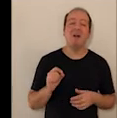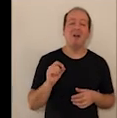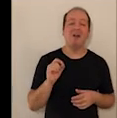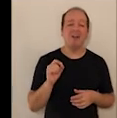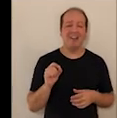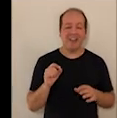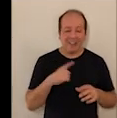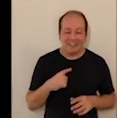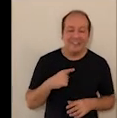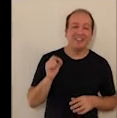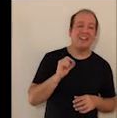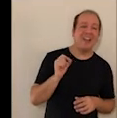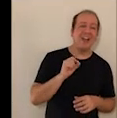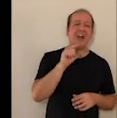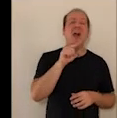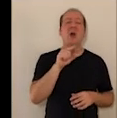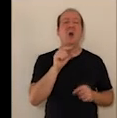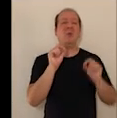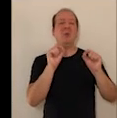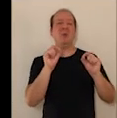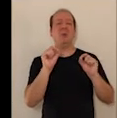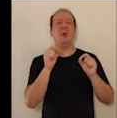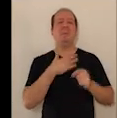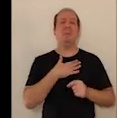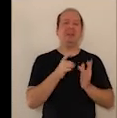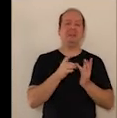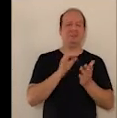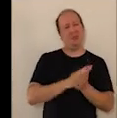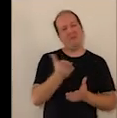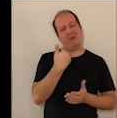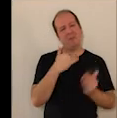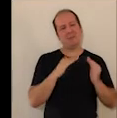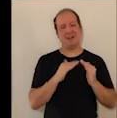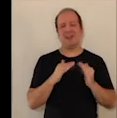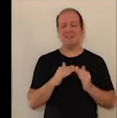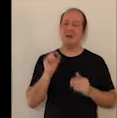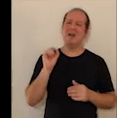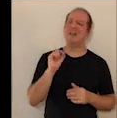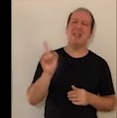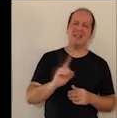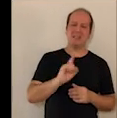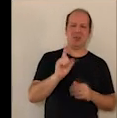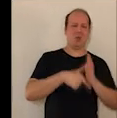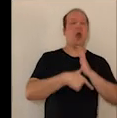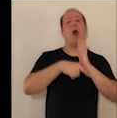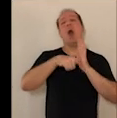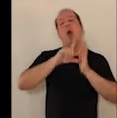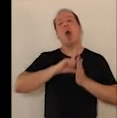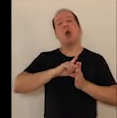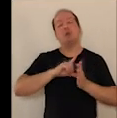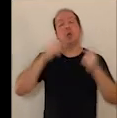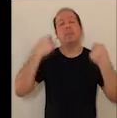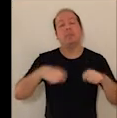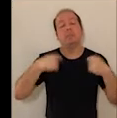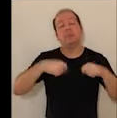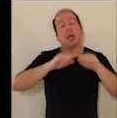Ainda está aqui, minha pombinha. E eu te esperando. Vamos para casa. Não. Antes, é preciso que tudo se esclareça.